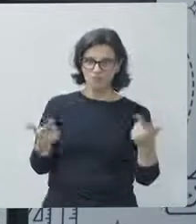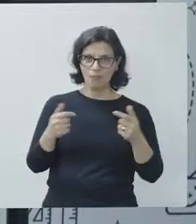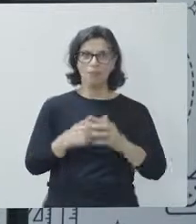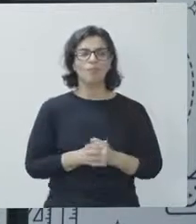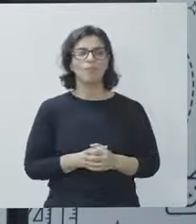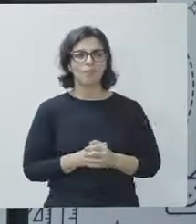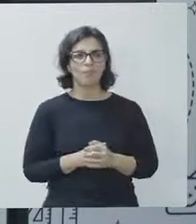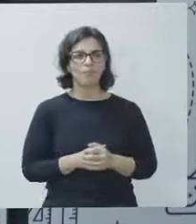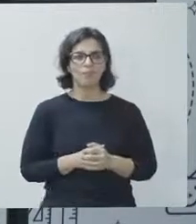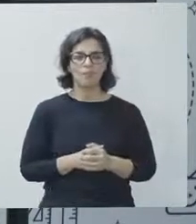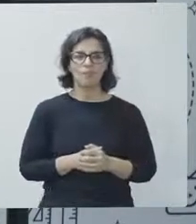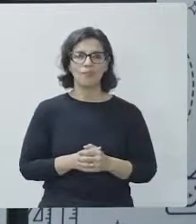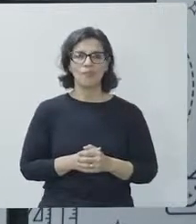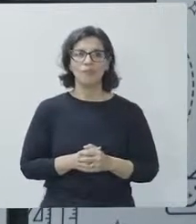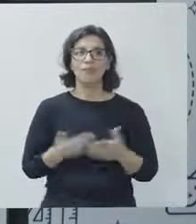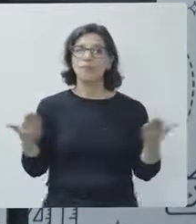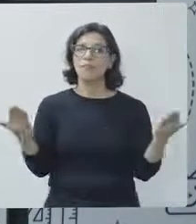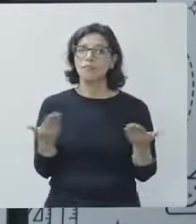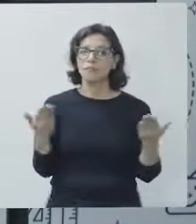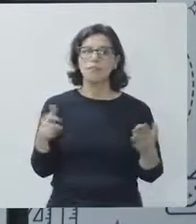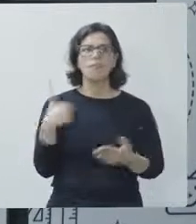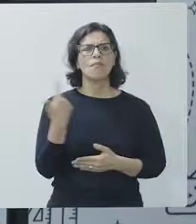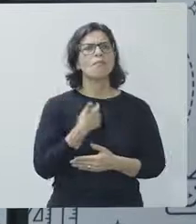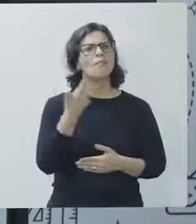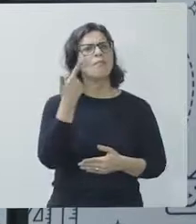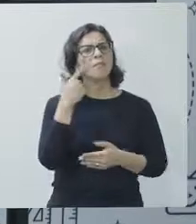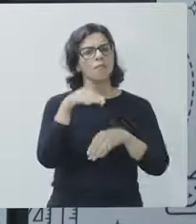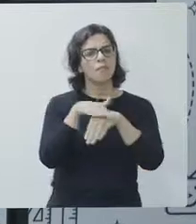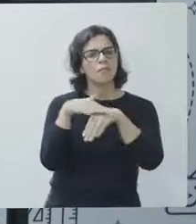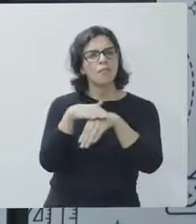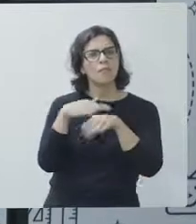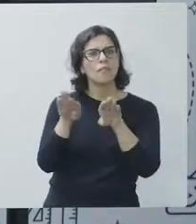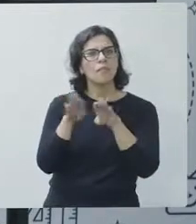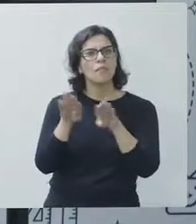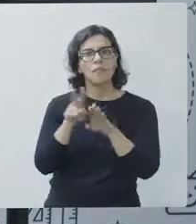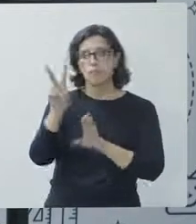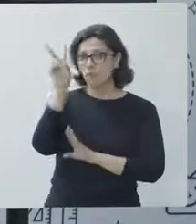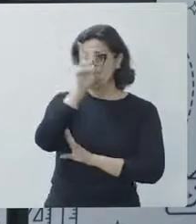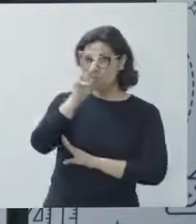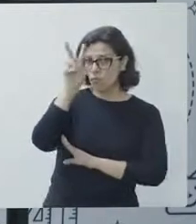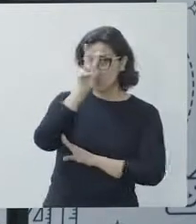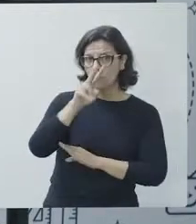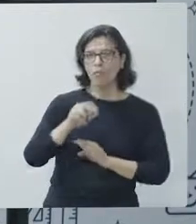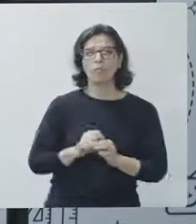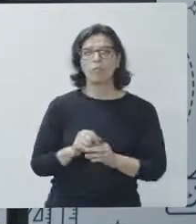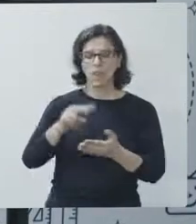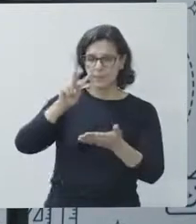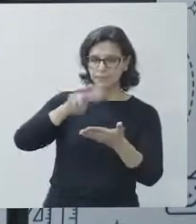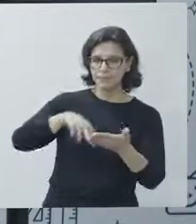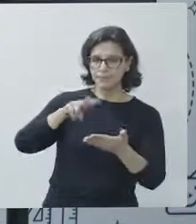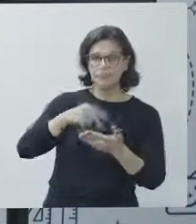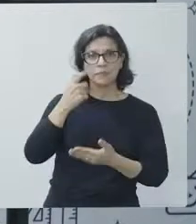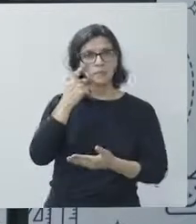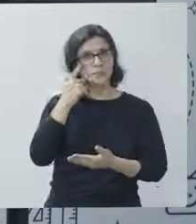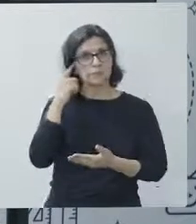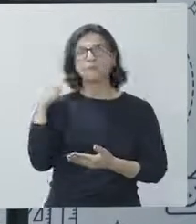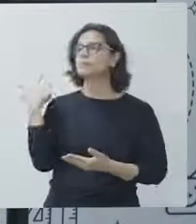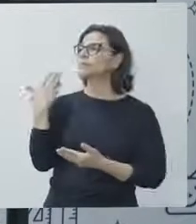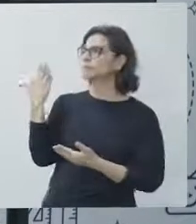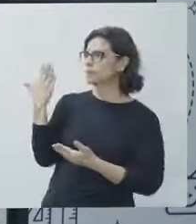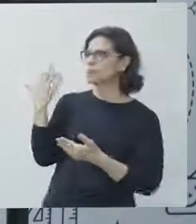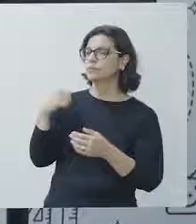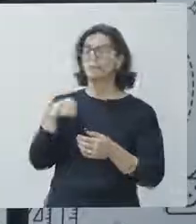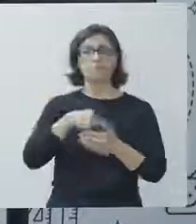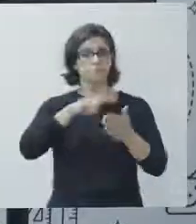da sorte. E agora a gente vai conversar sobre as nossas histórias de leitura. Olha só, você